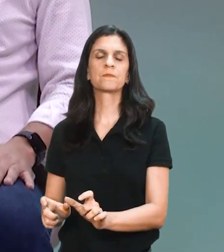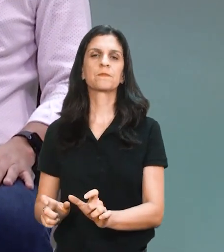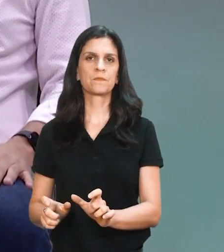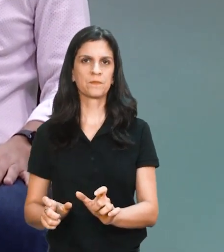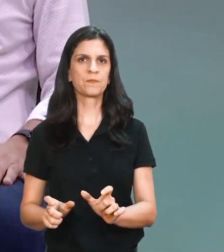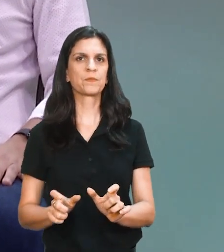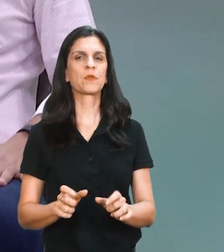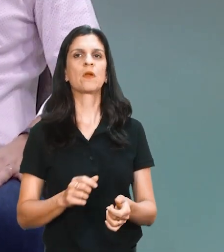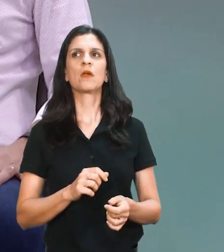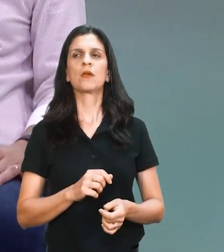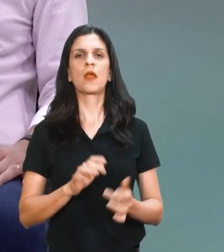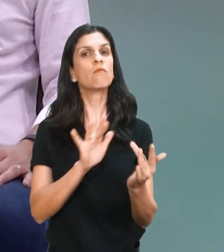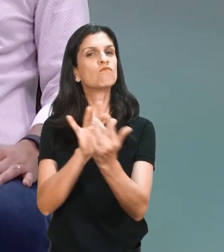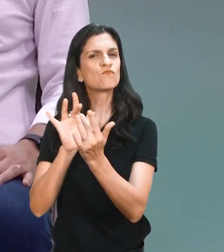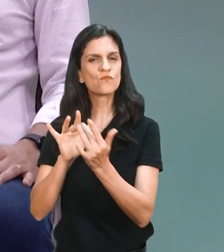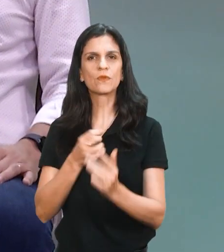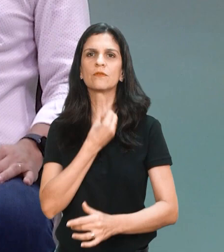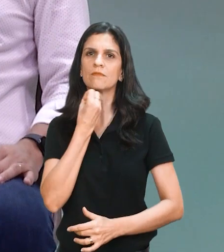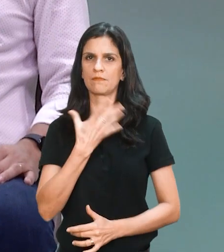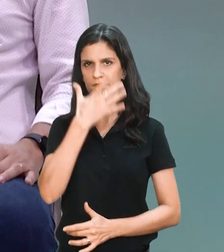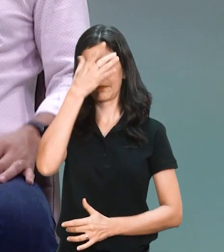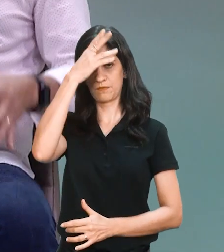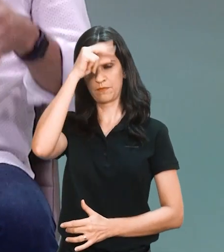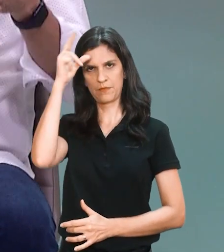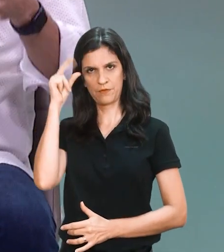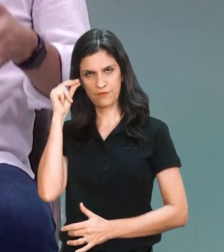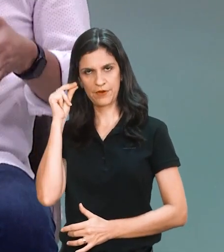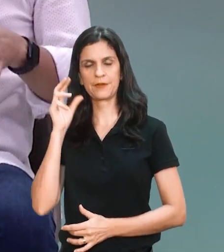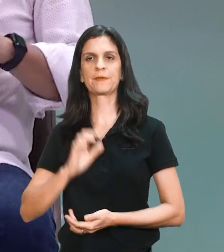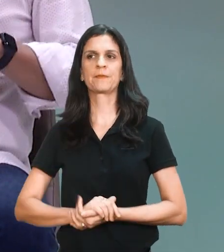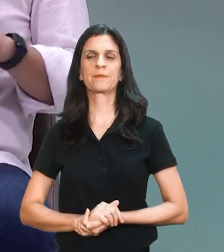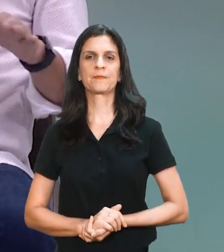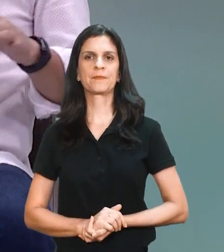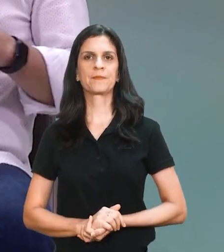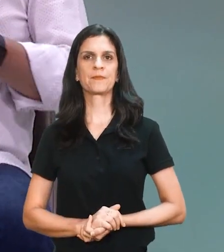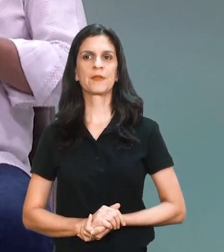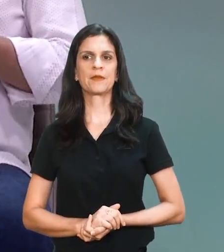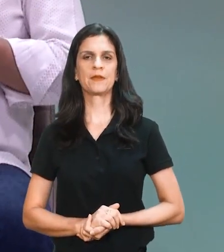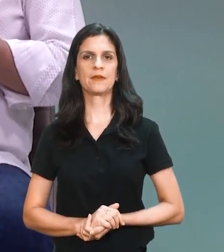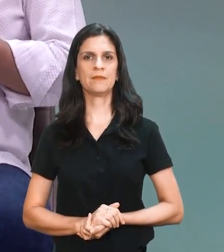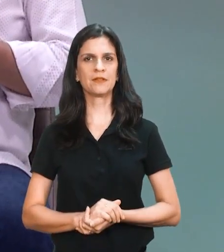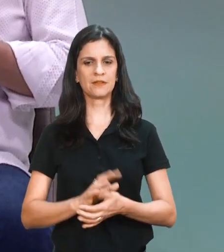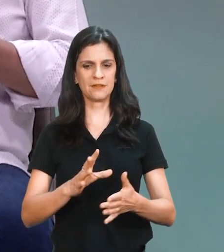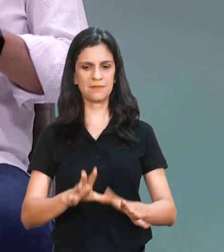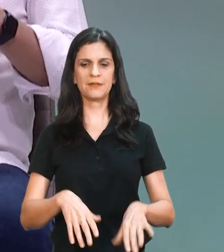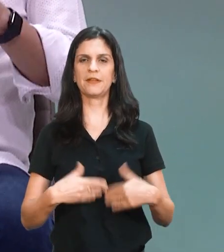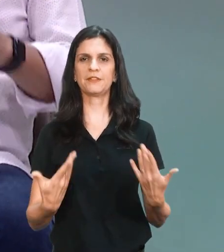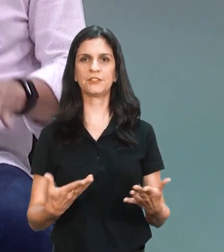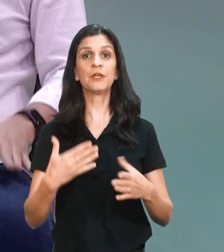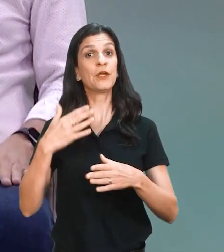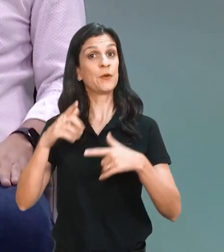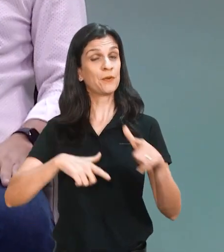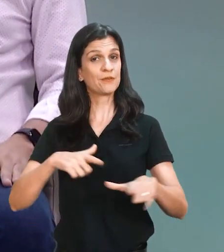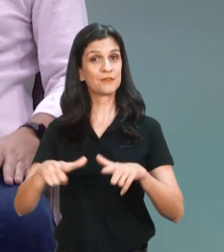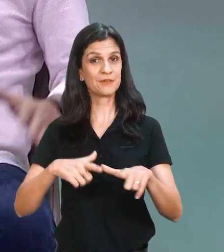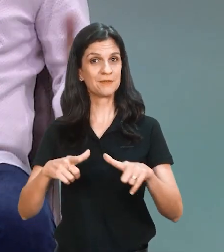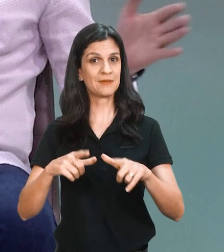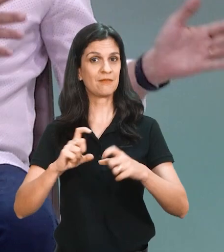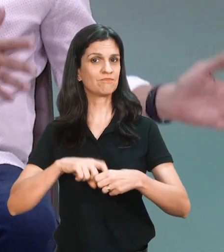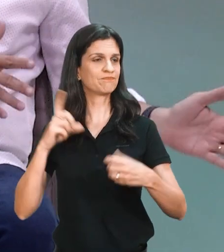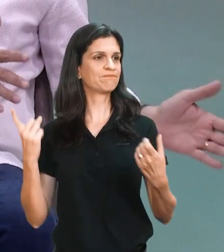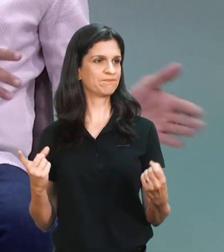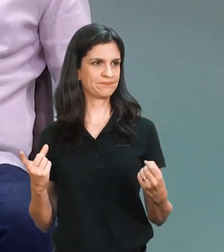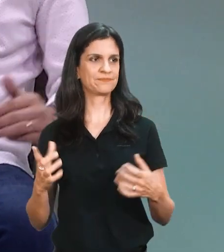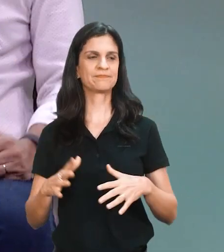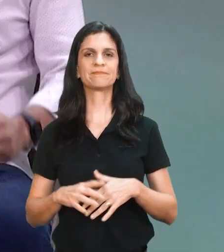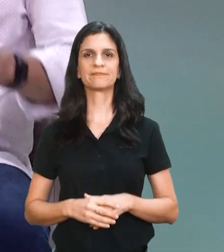tenho um bom relacionamento com a prefeita e eu pautei o meu mandato de uma forma independente. E deixei isso muito claro, tanto